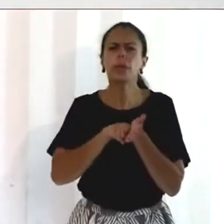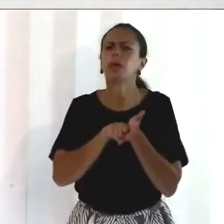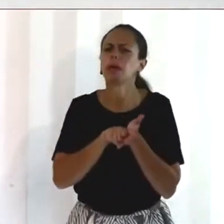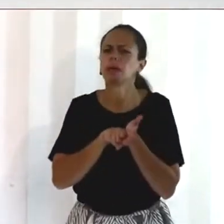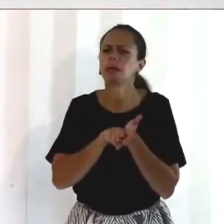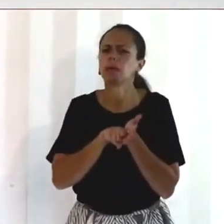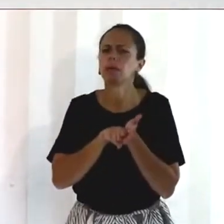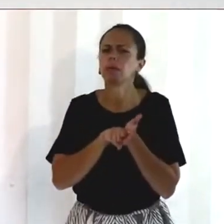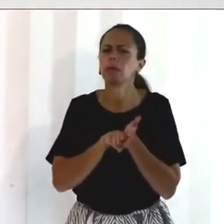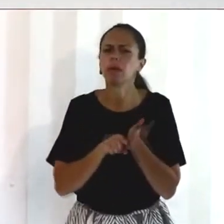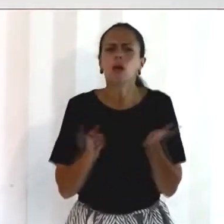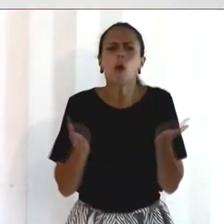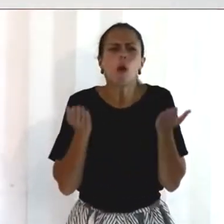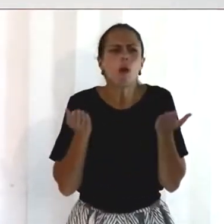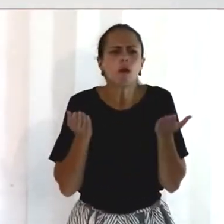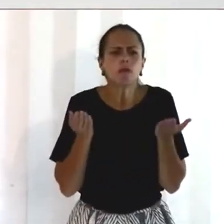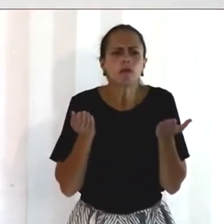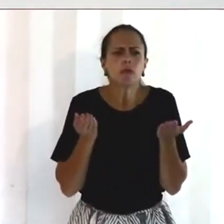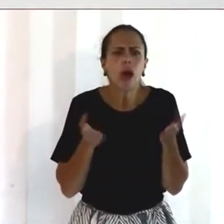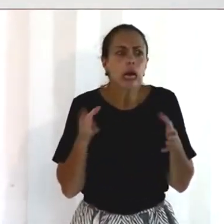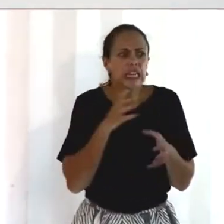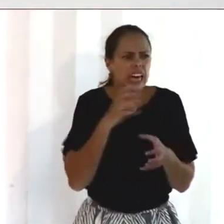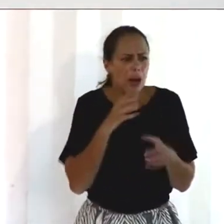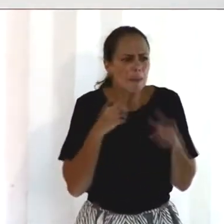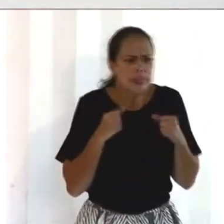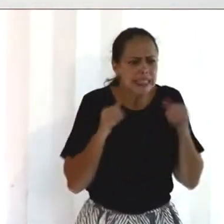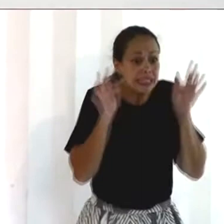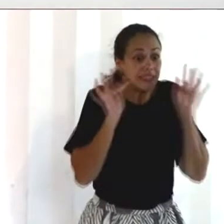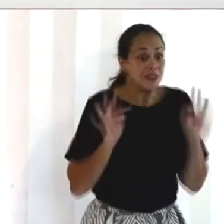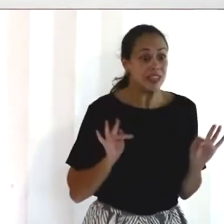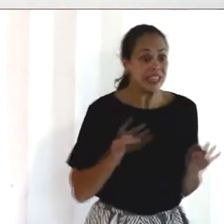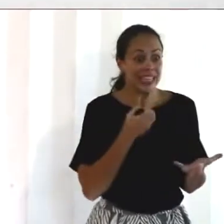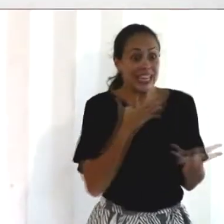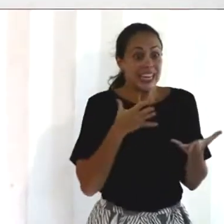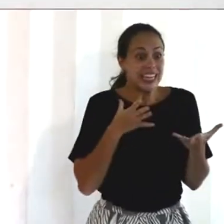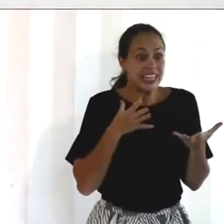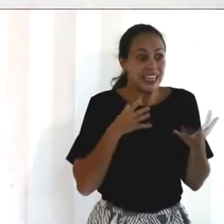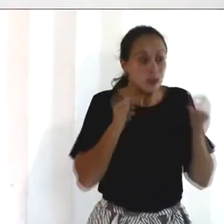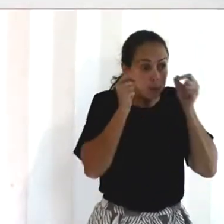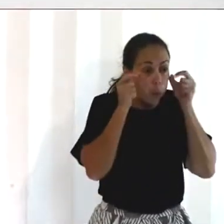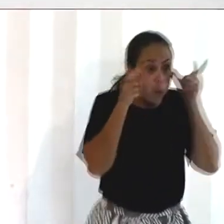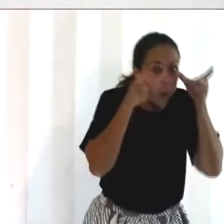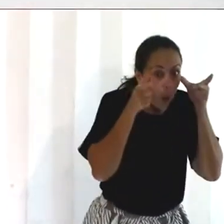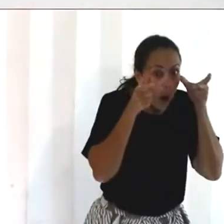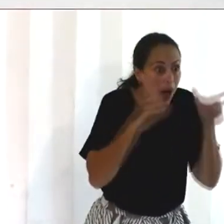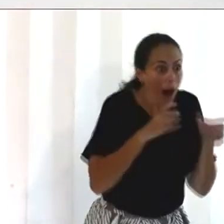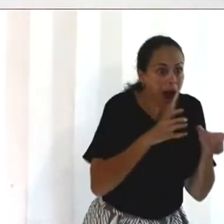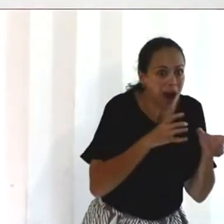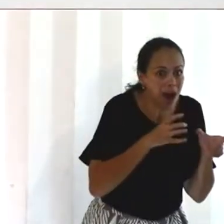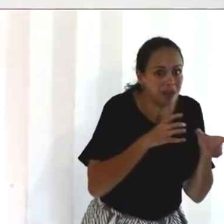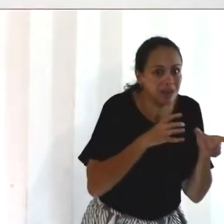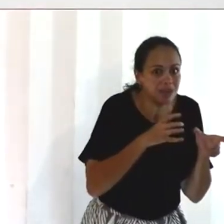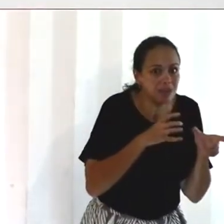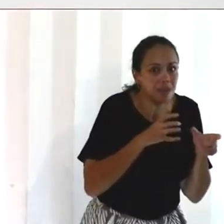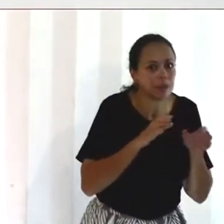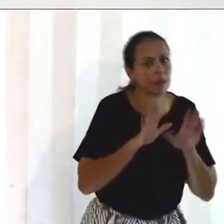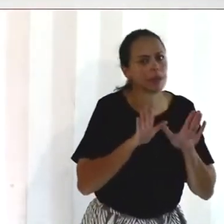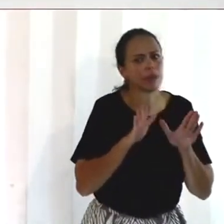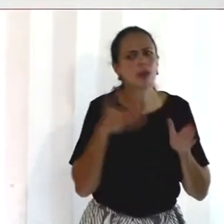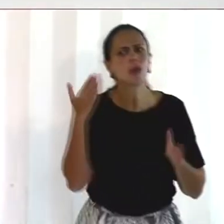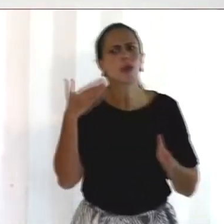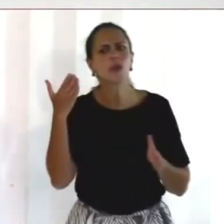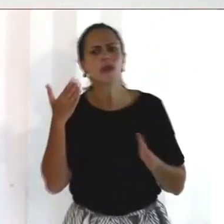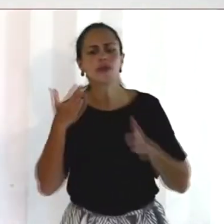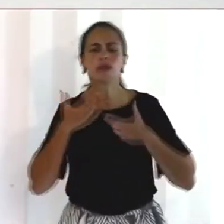ser lento. Como ser bem-aventurado? Pronto para ouvir, tardio para falar, tardio para se irar.